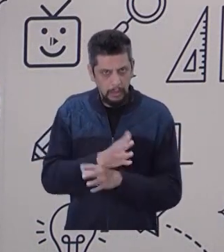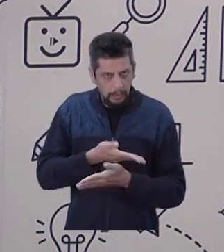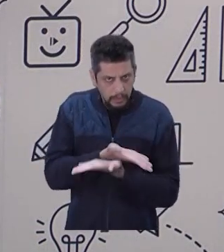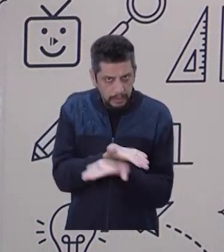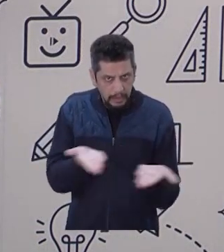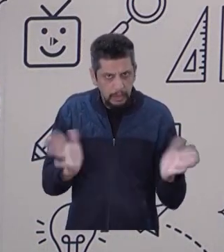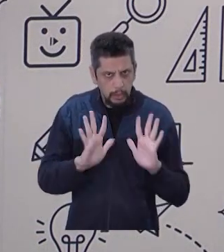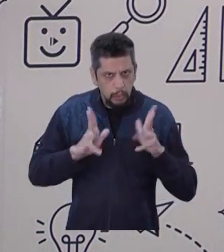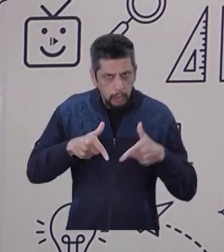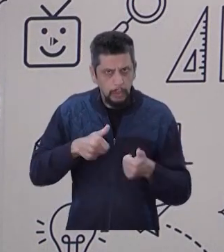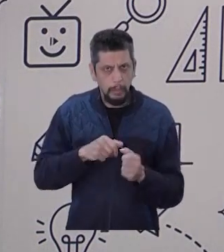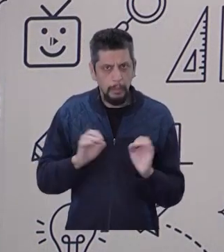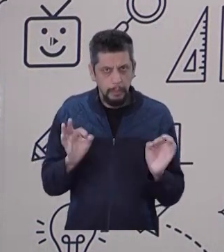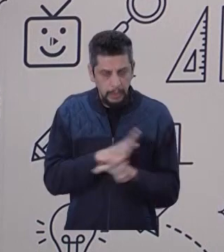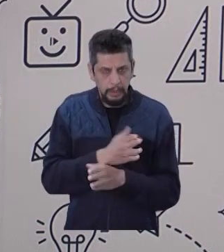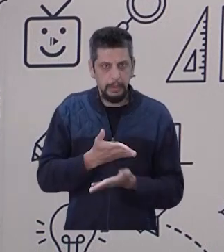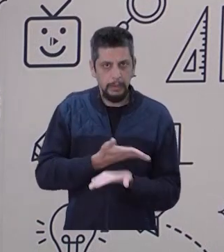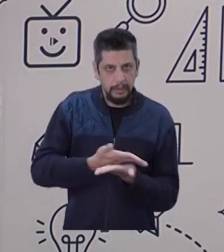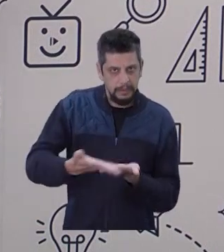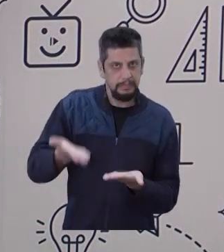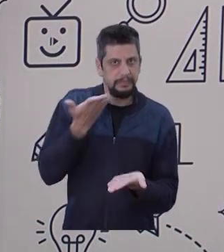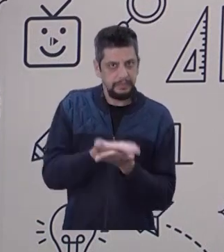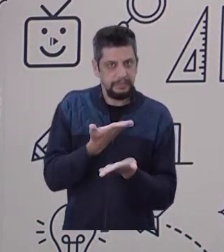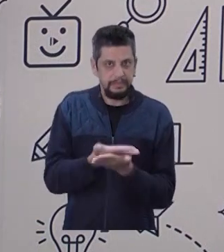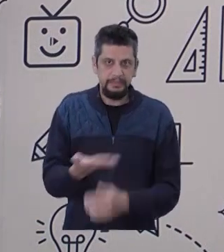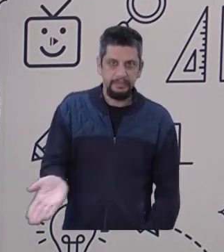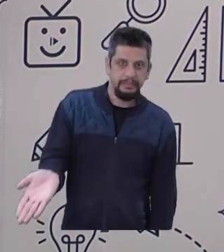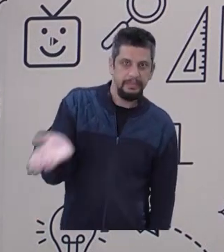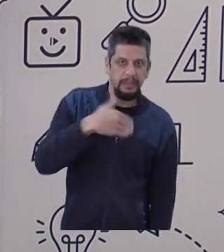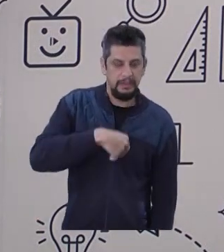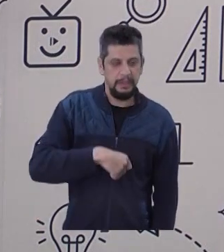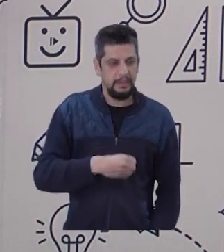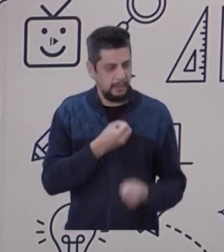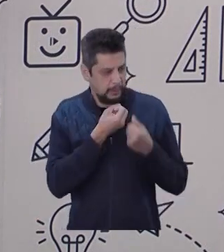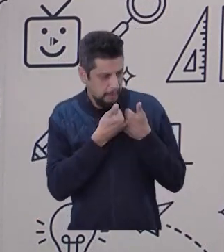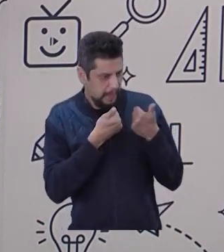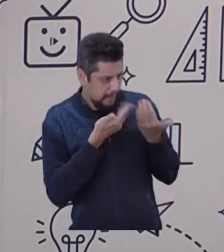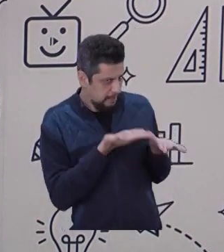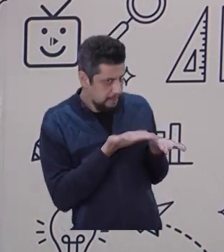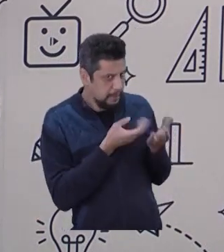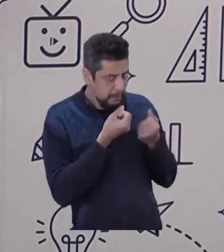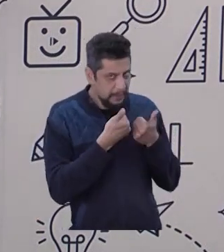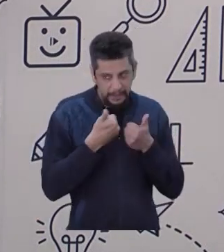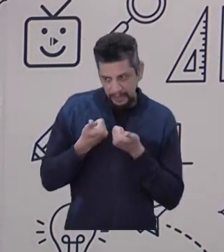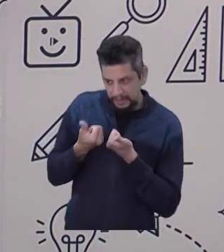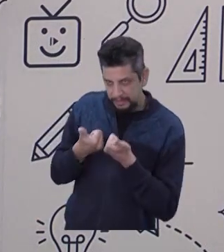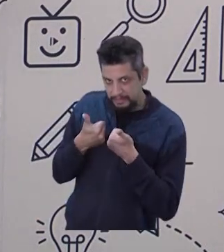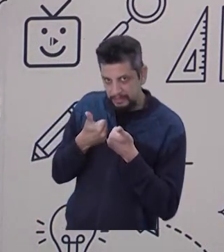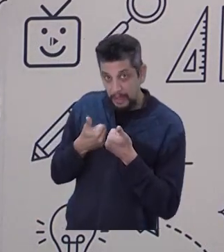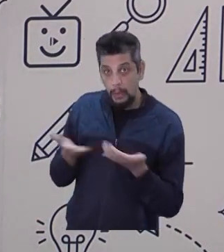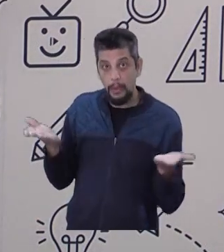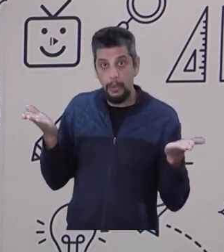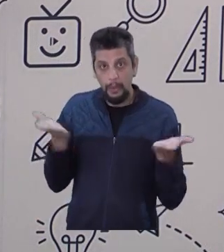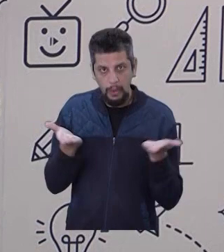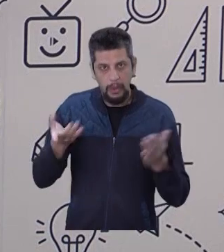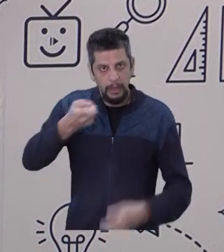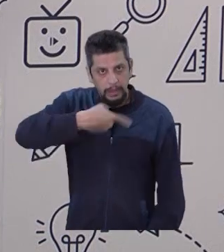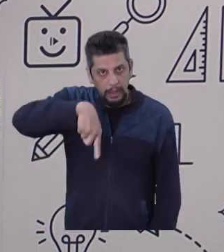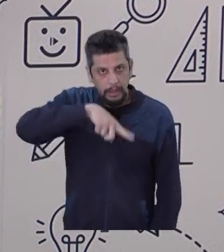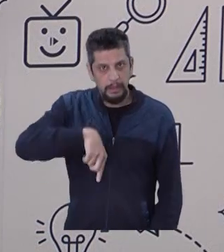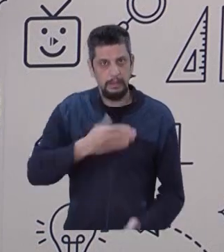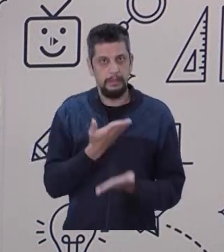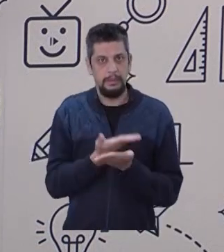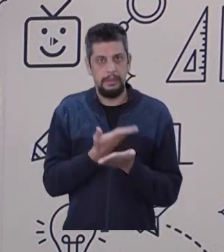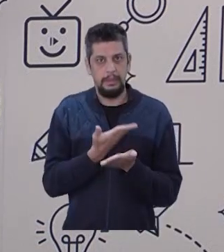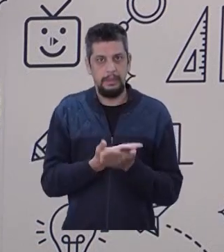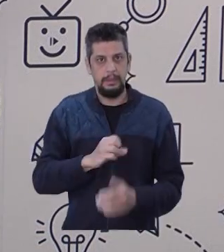Pronto? Estão todos prontos para iniciar nossa aula? Nós já estamos prontas. Vamos lá? Tudo bem, professora? Tudo bem. Hoje